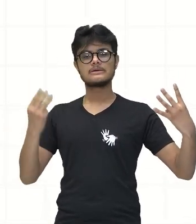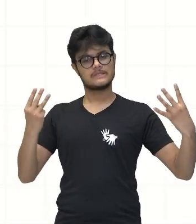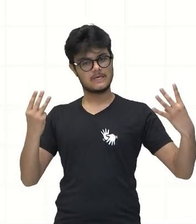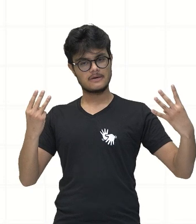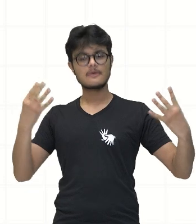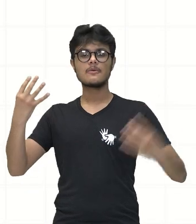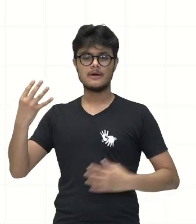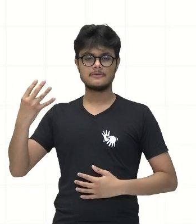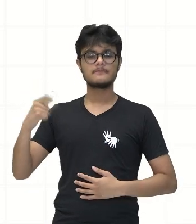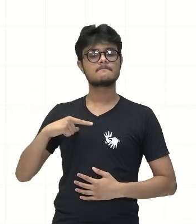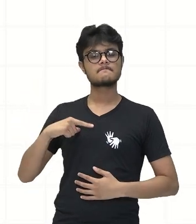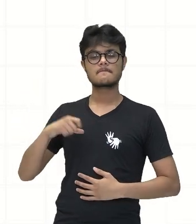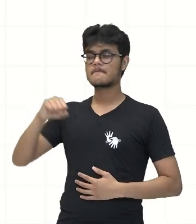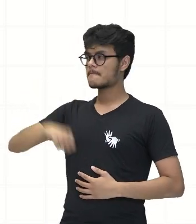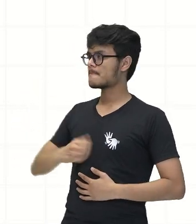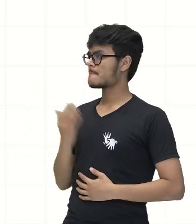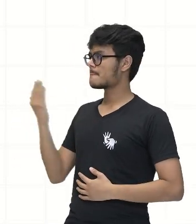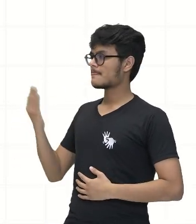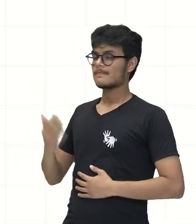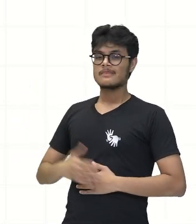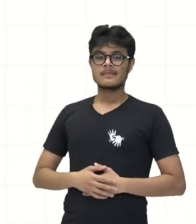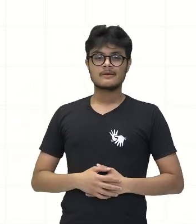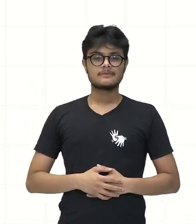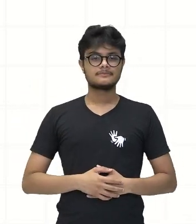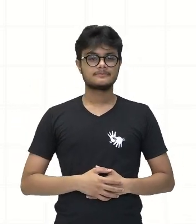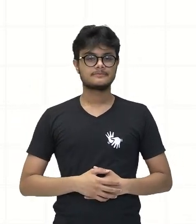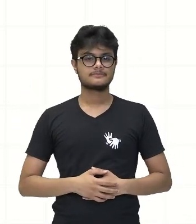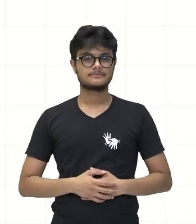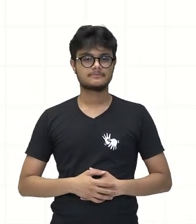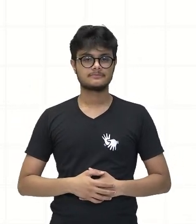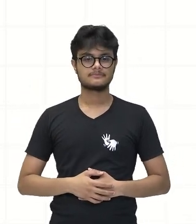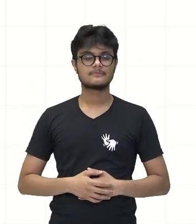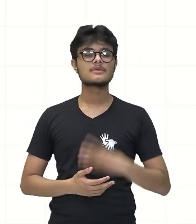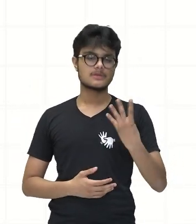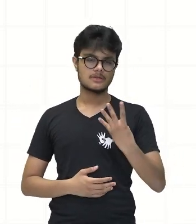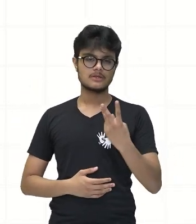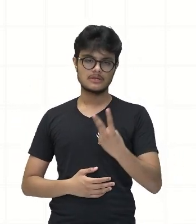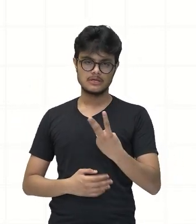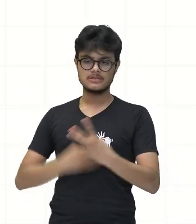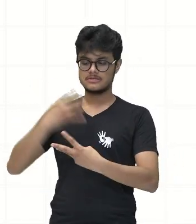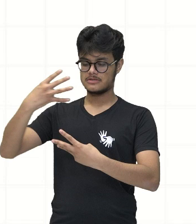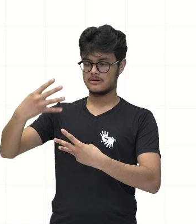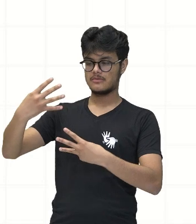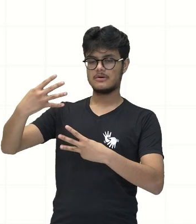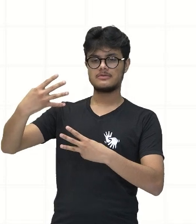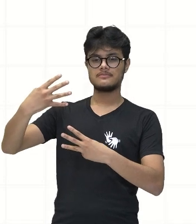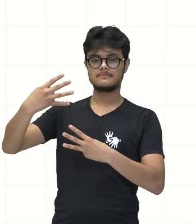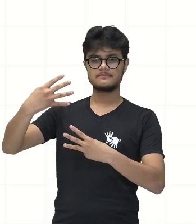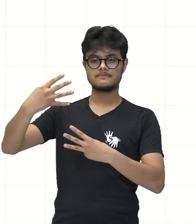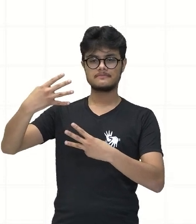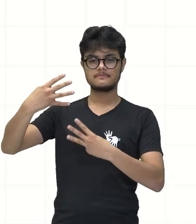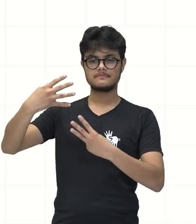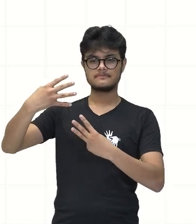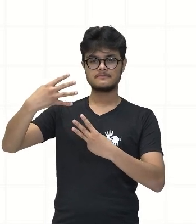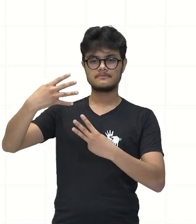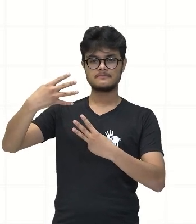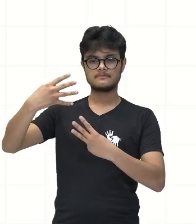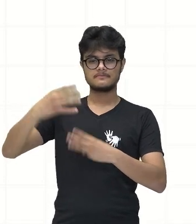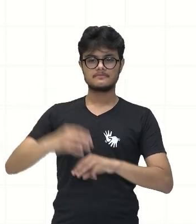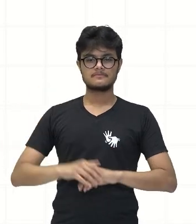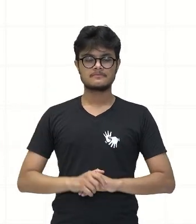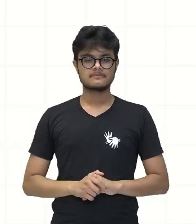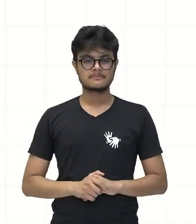3. Então, 3 vezes 3 vezes 3 vezes 3 vai ser a mesma coisa que 3 à quarta. E aqui eu só aplico a propriedade